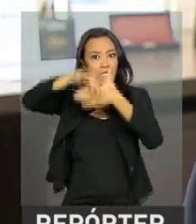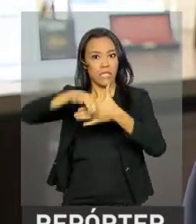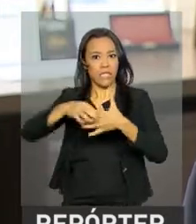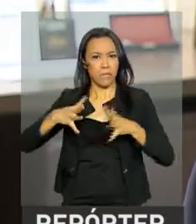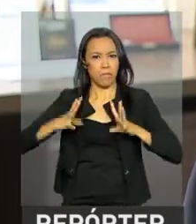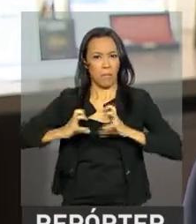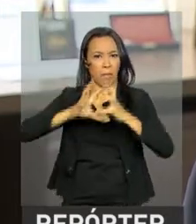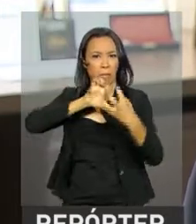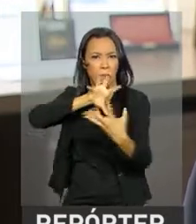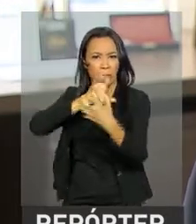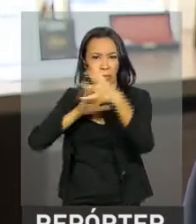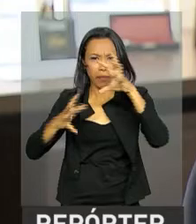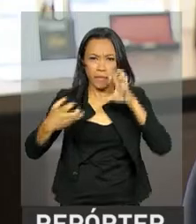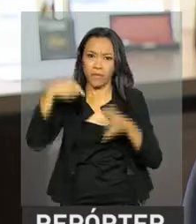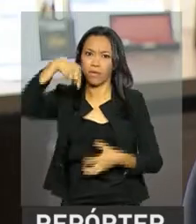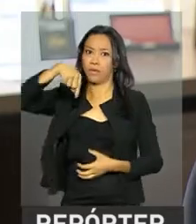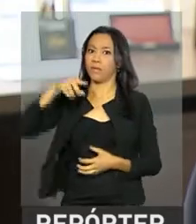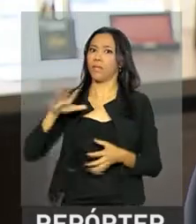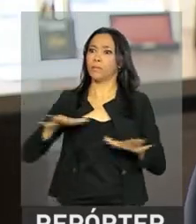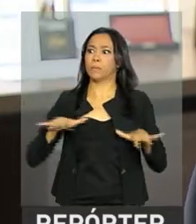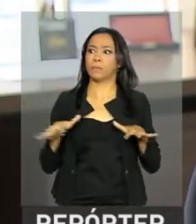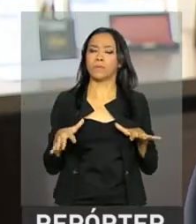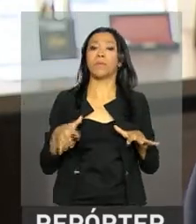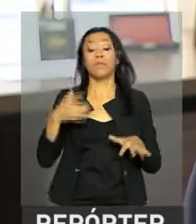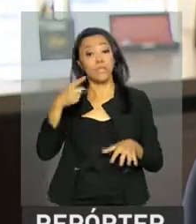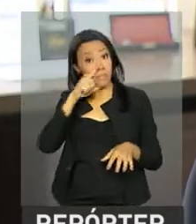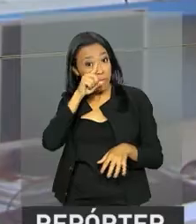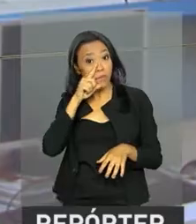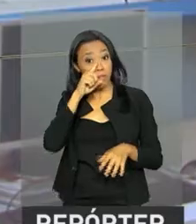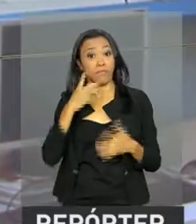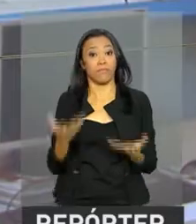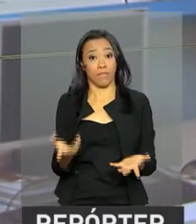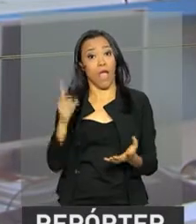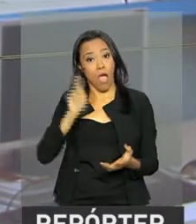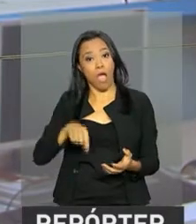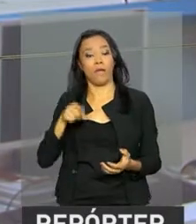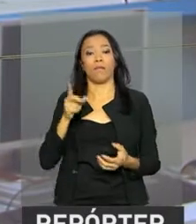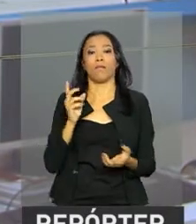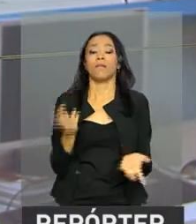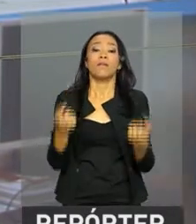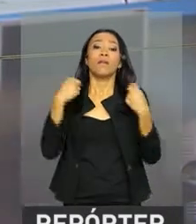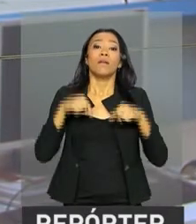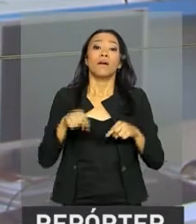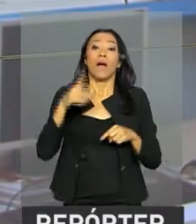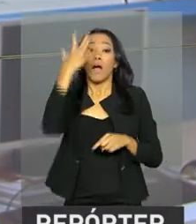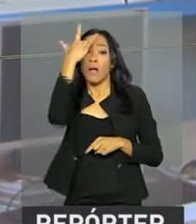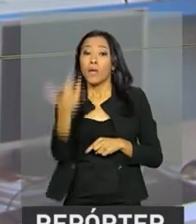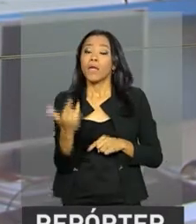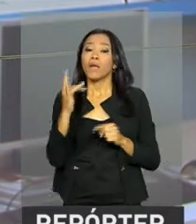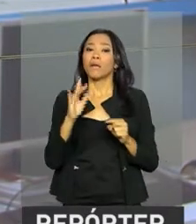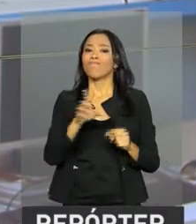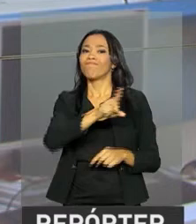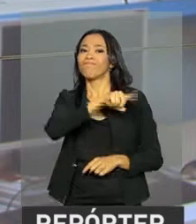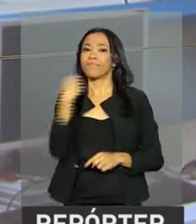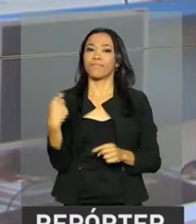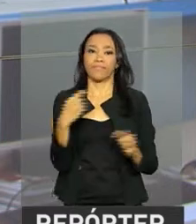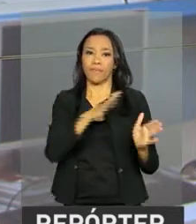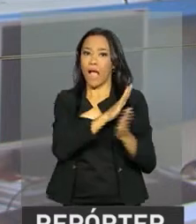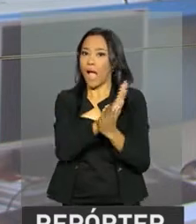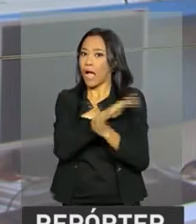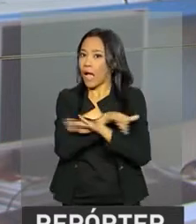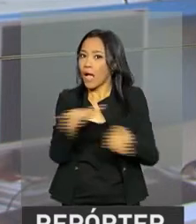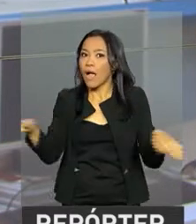criminosos de alta periculosidade termina amanhã o prazo para o empregador doméstico